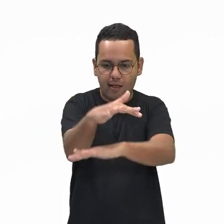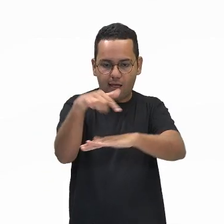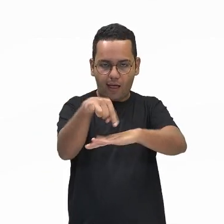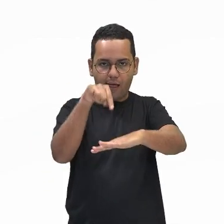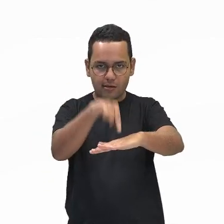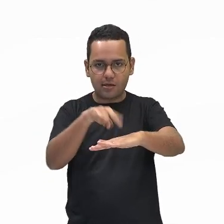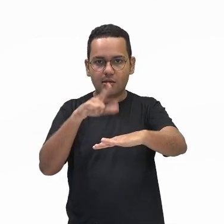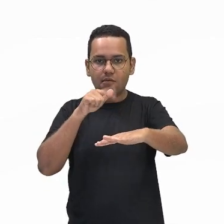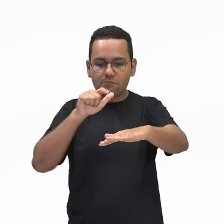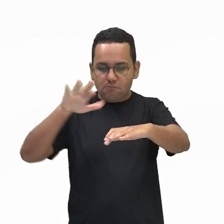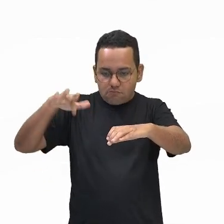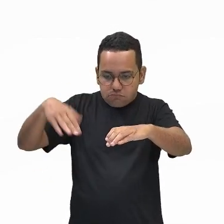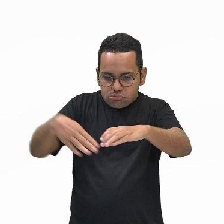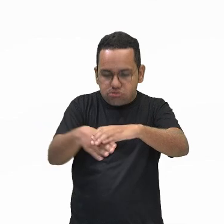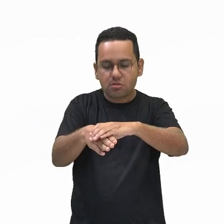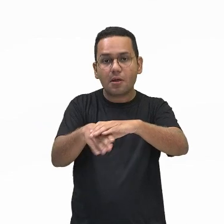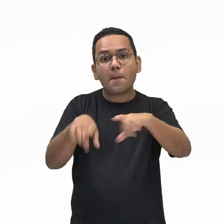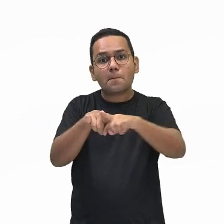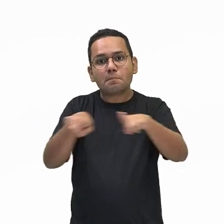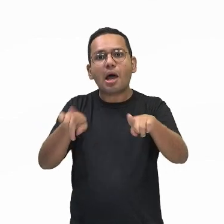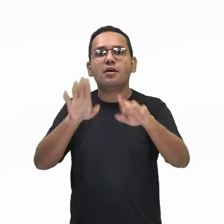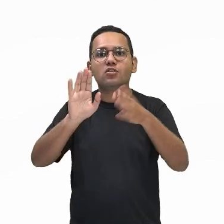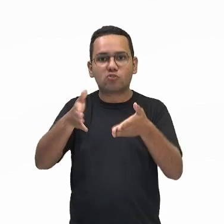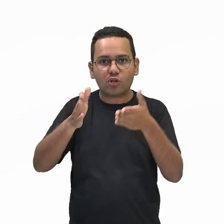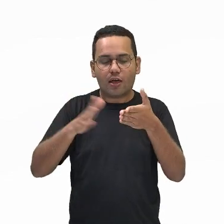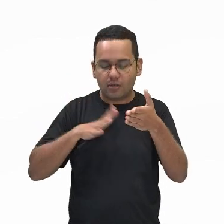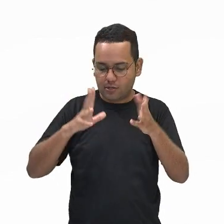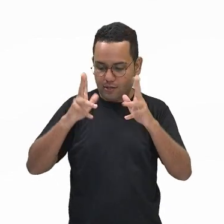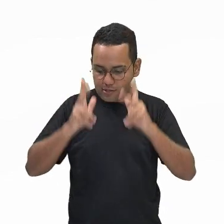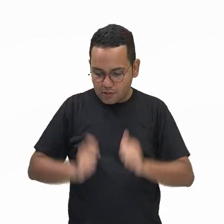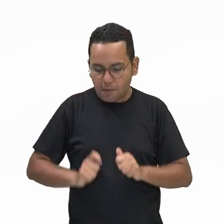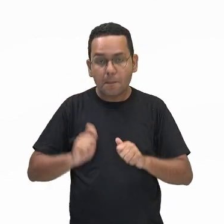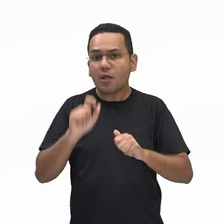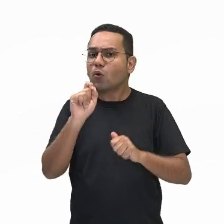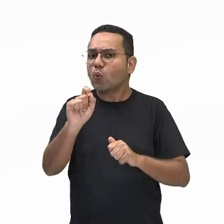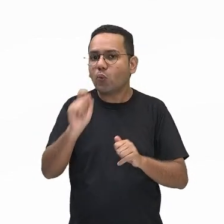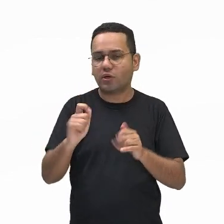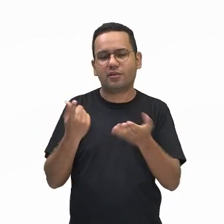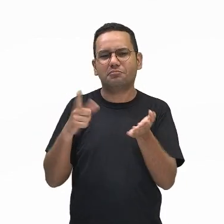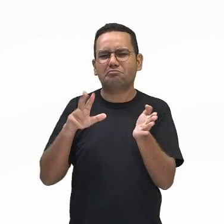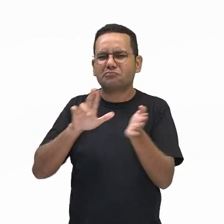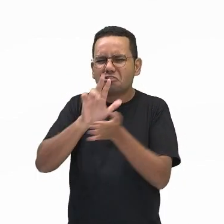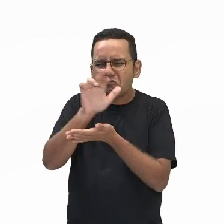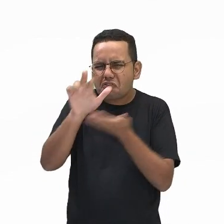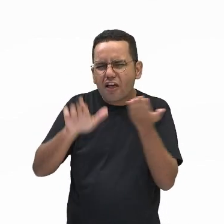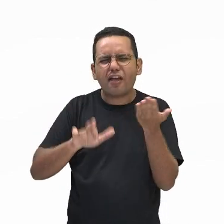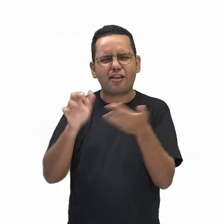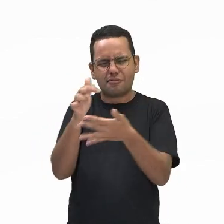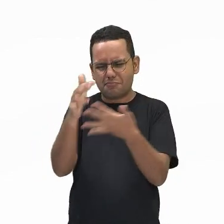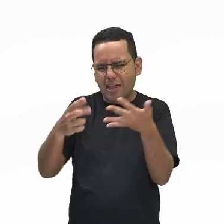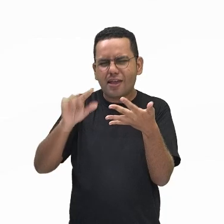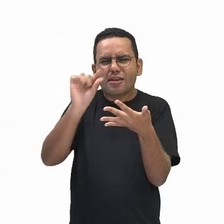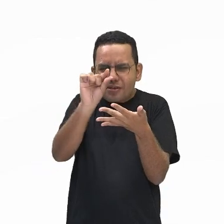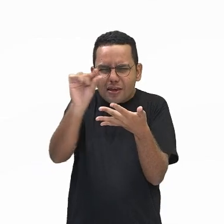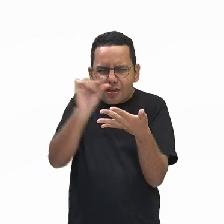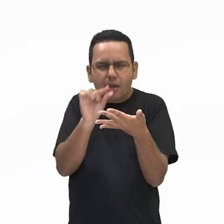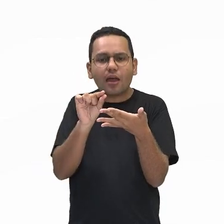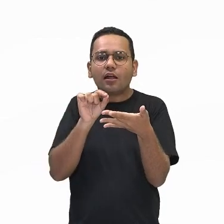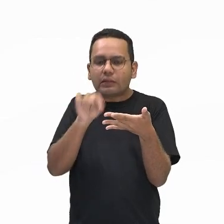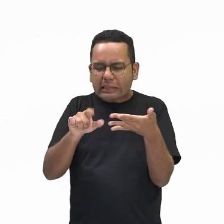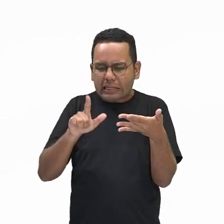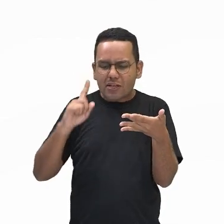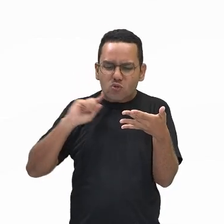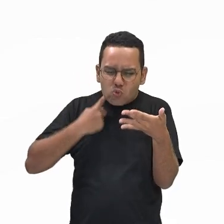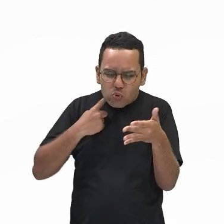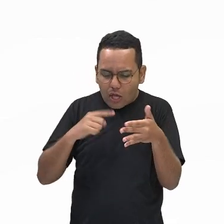ser tratado a partir de micro-organismos que vão aí se alimentar, né, dessa matéria orgânica